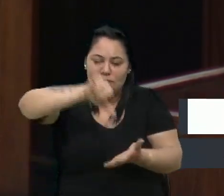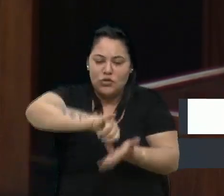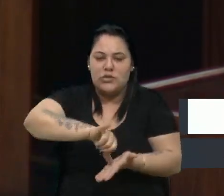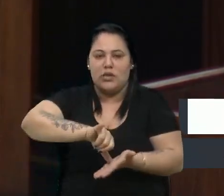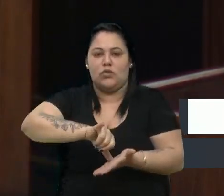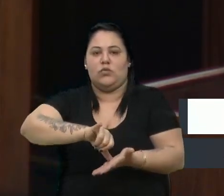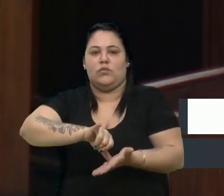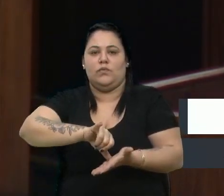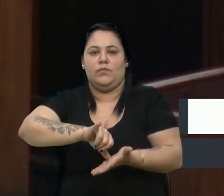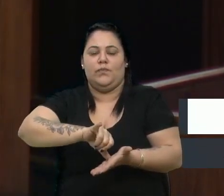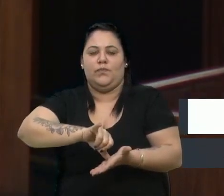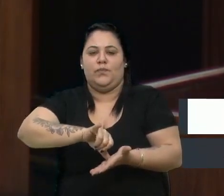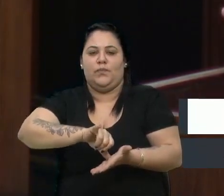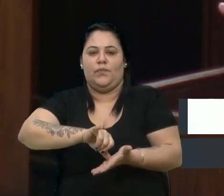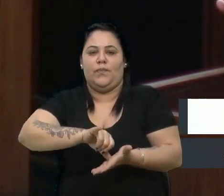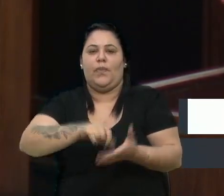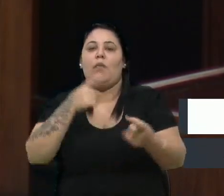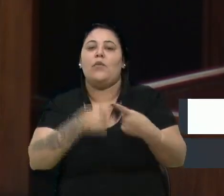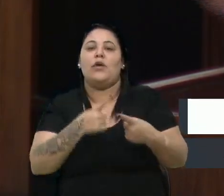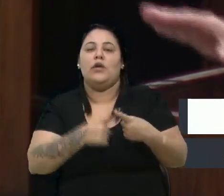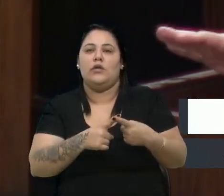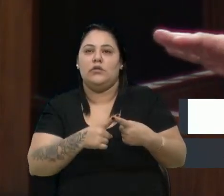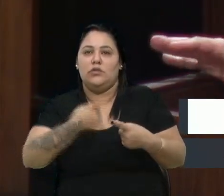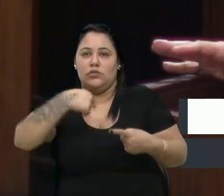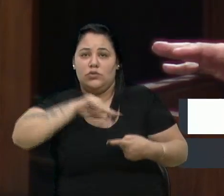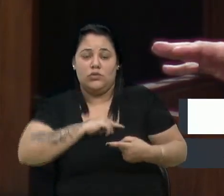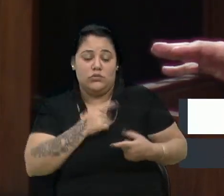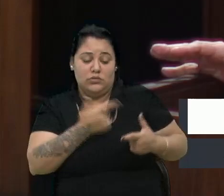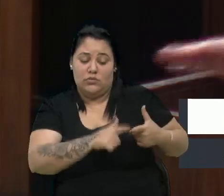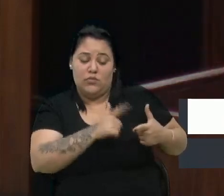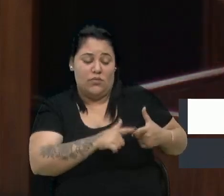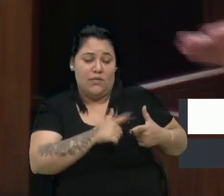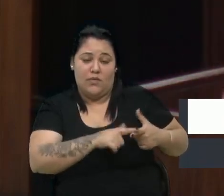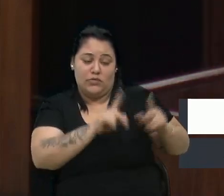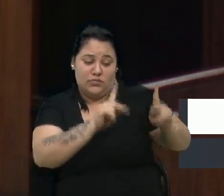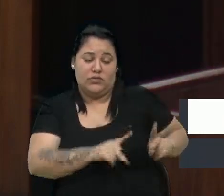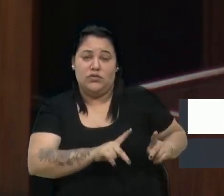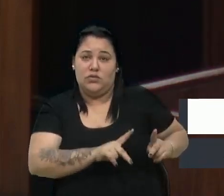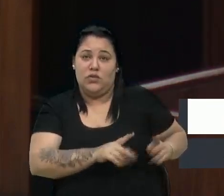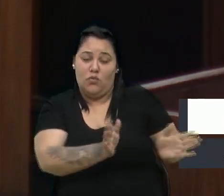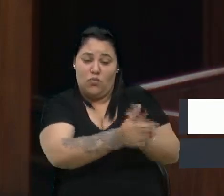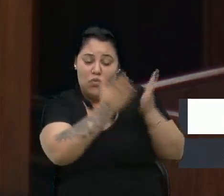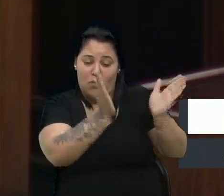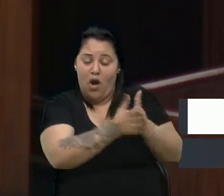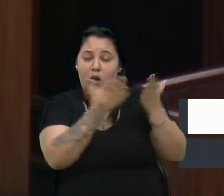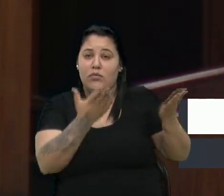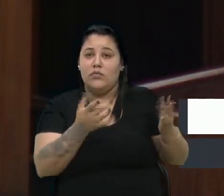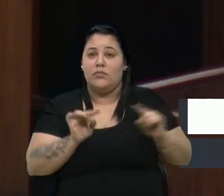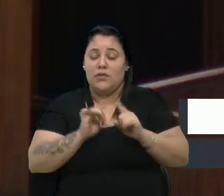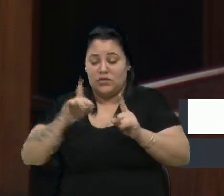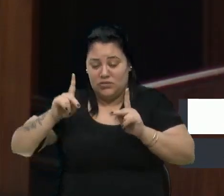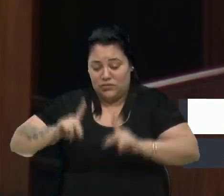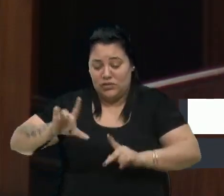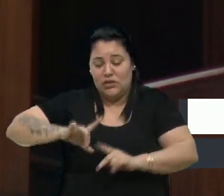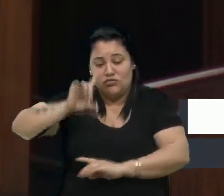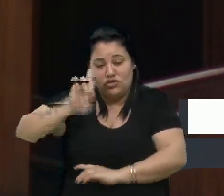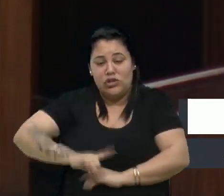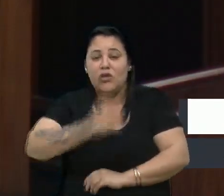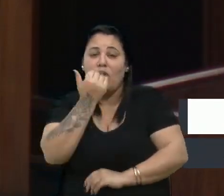popular. Já que nós não temos problema com as pessoas, com os pobres, mas que as pessoas tenham direito a uma